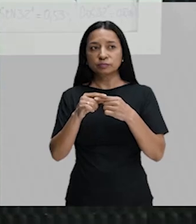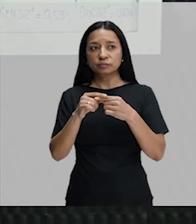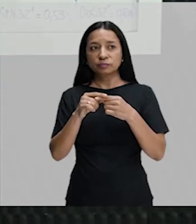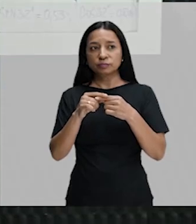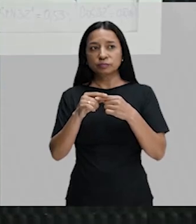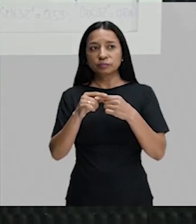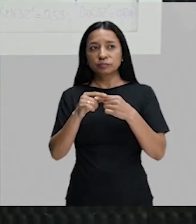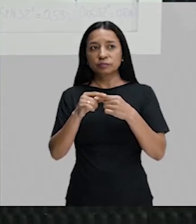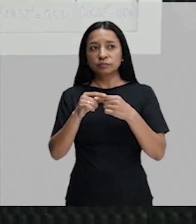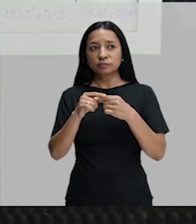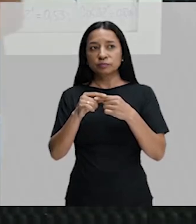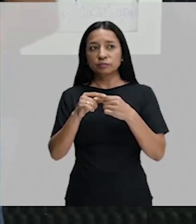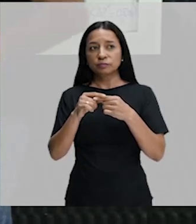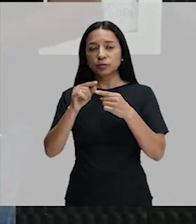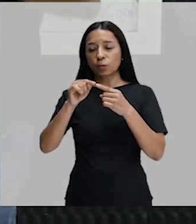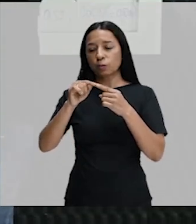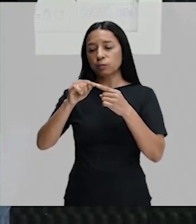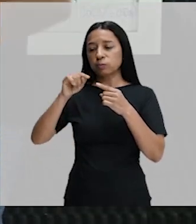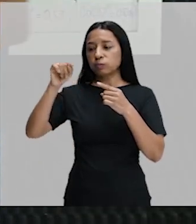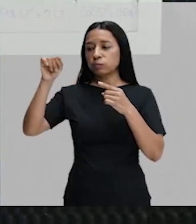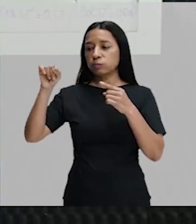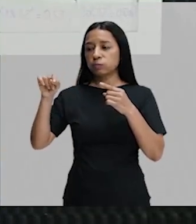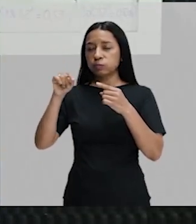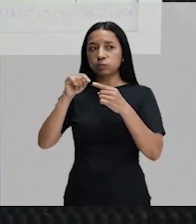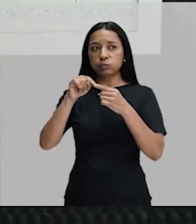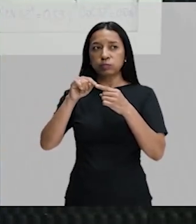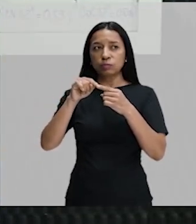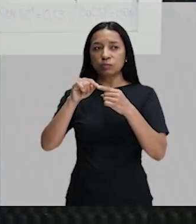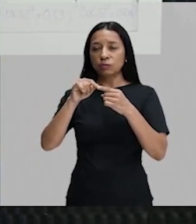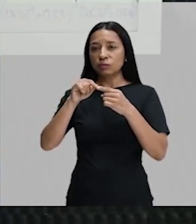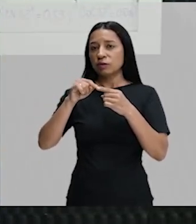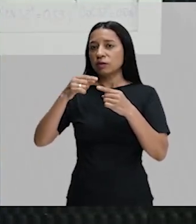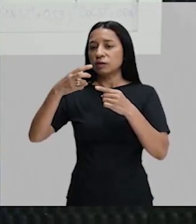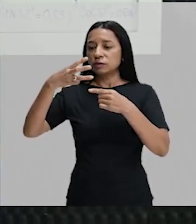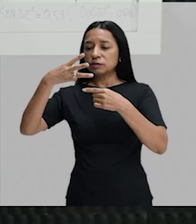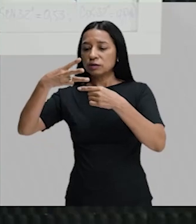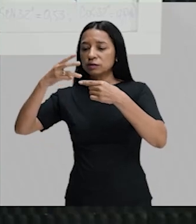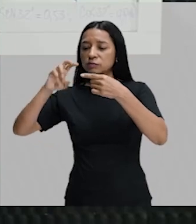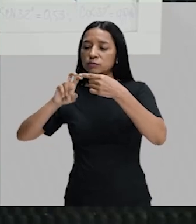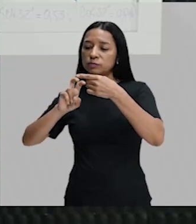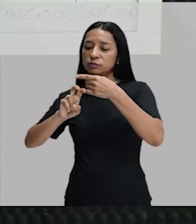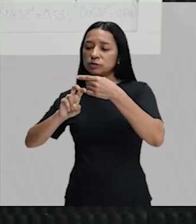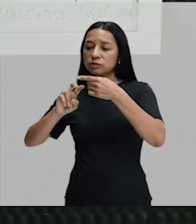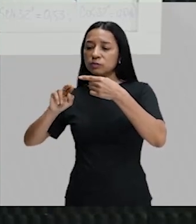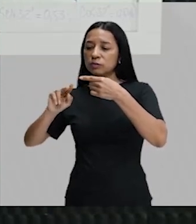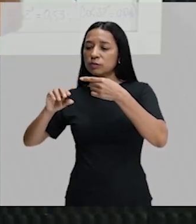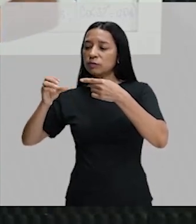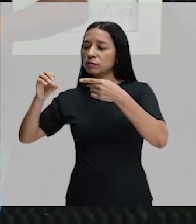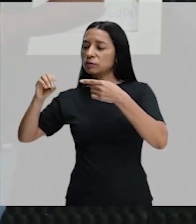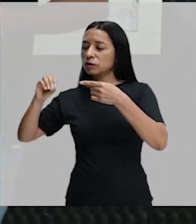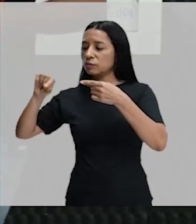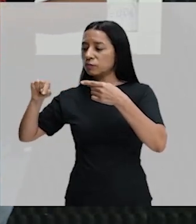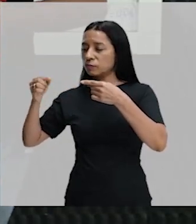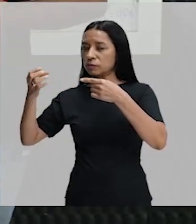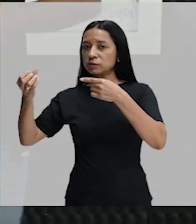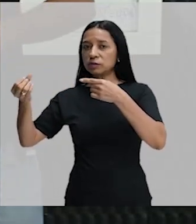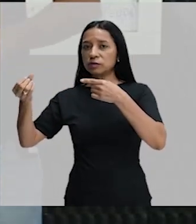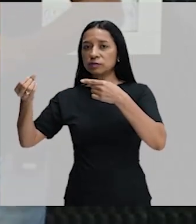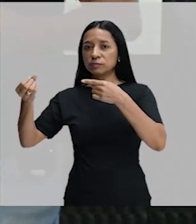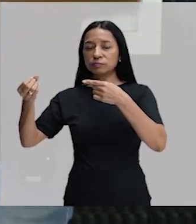Turma, se você dividir o 3 pelo 5, você vai encontrar também 0,6. Olha que